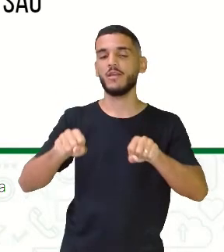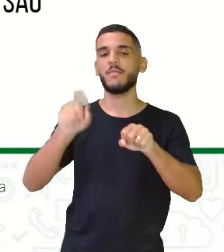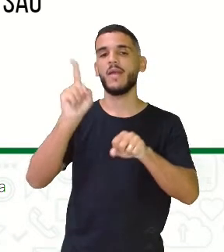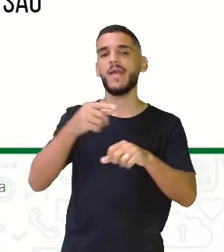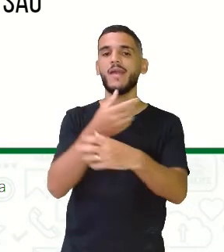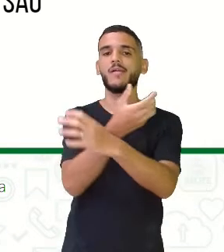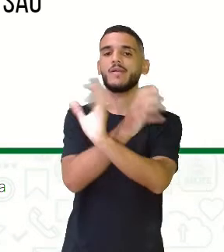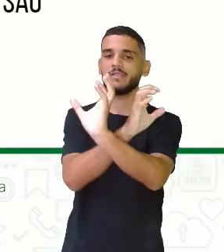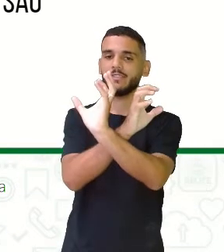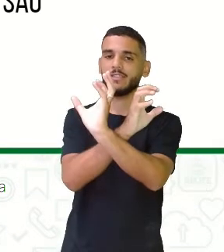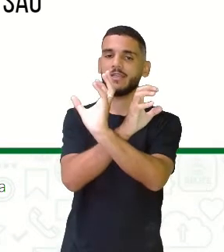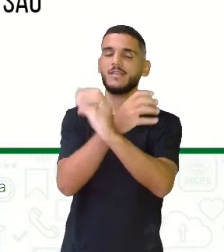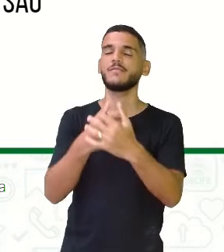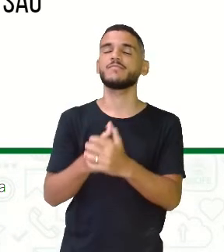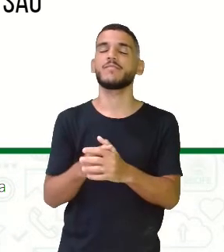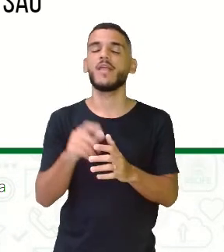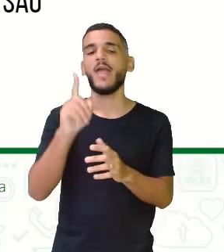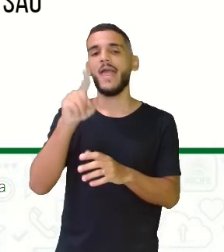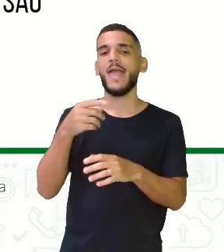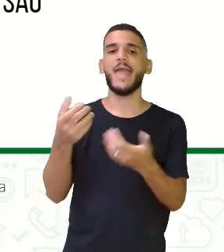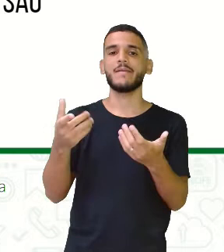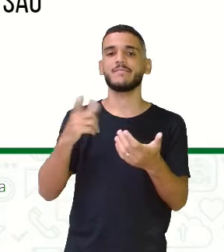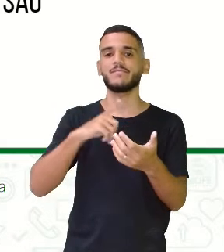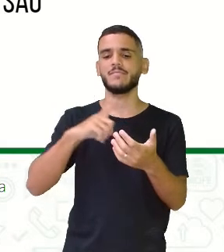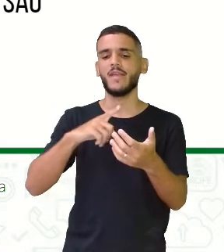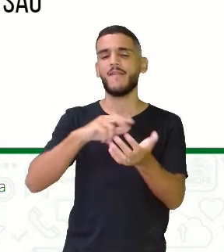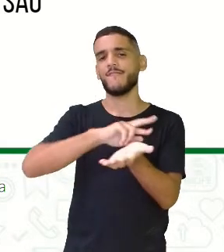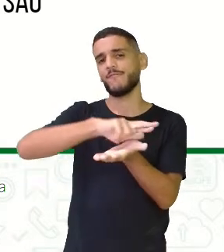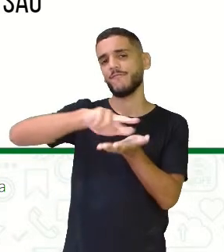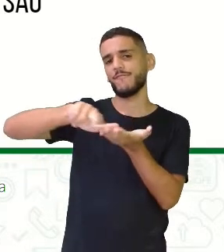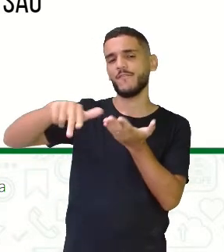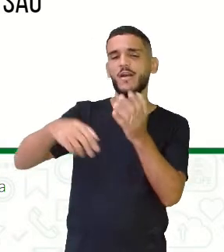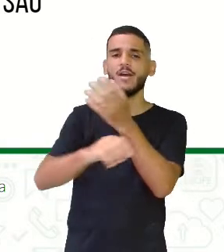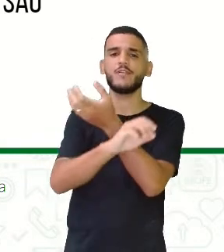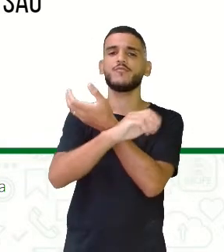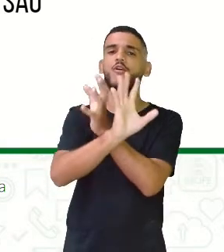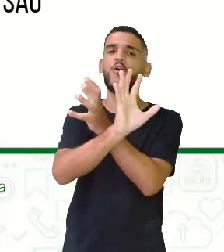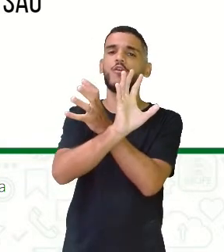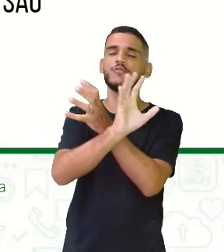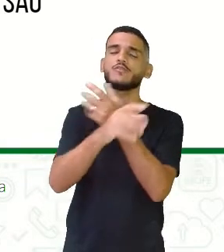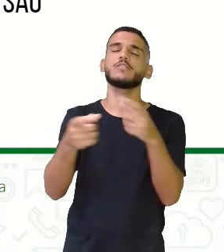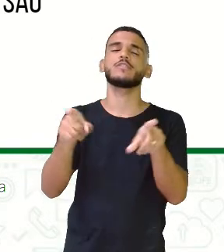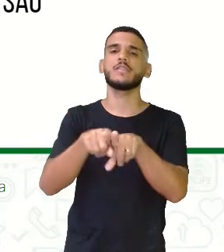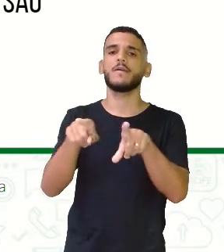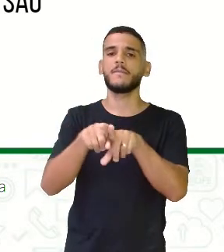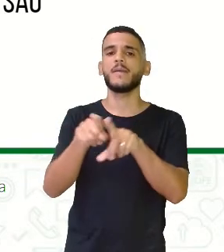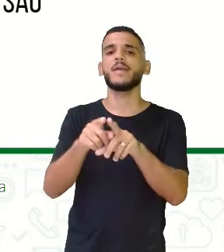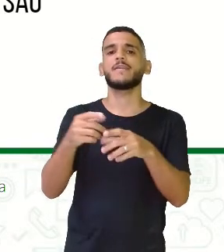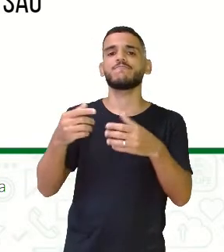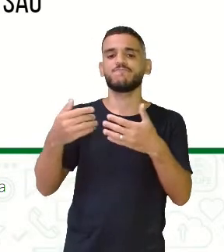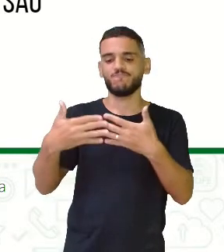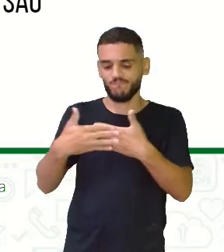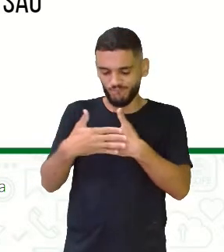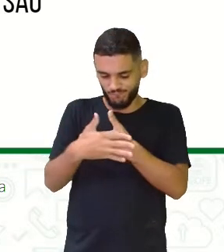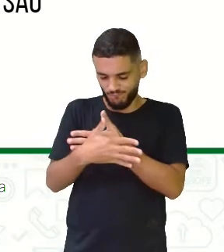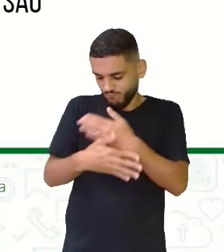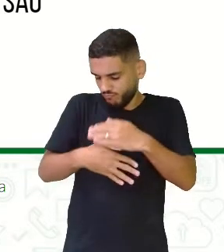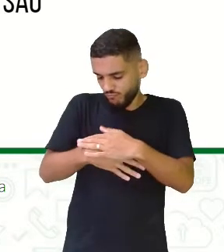esquelético. Então, ele é formado por um conjunto de ossos, cartilagens e ligamentos que juntos formam um